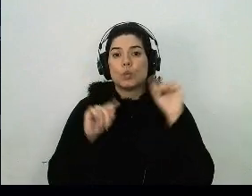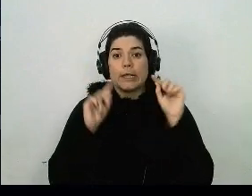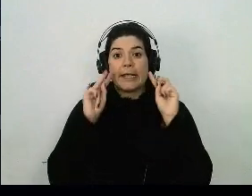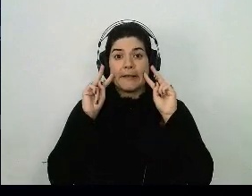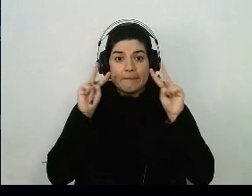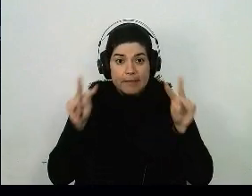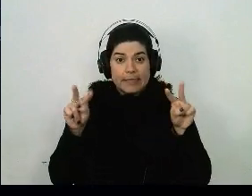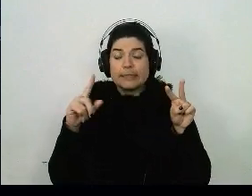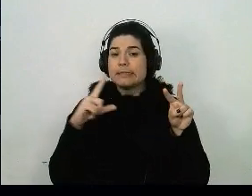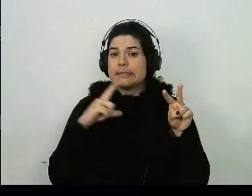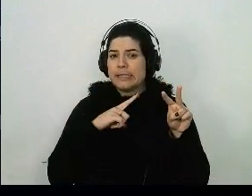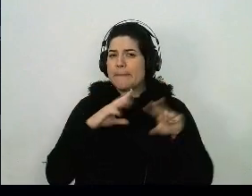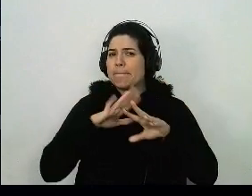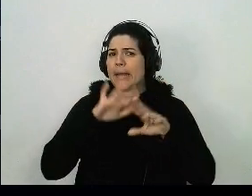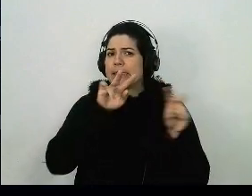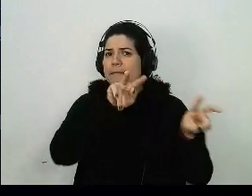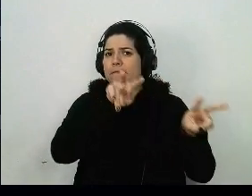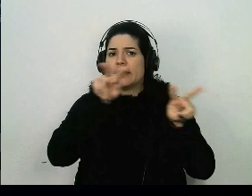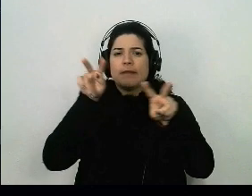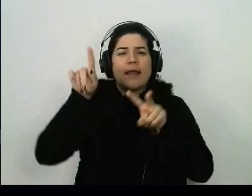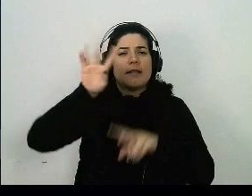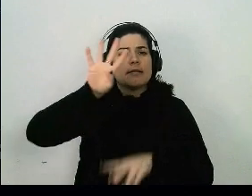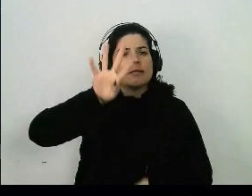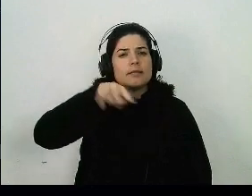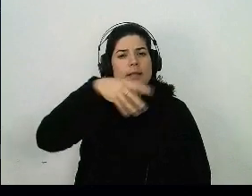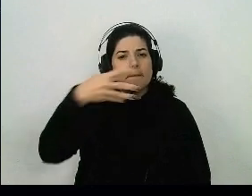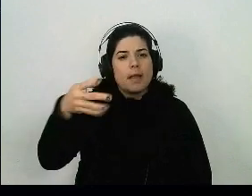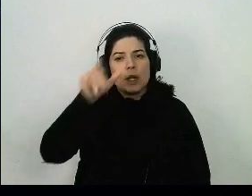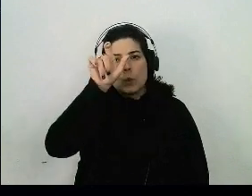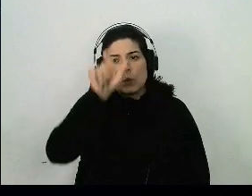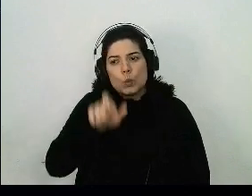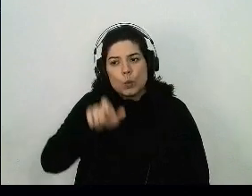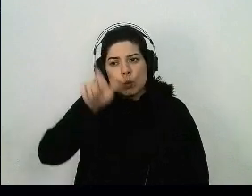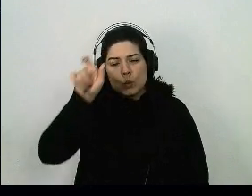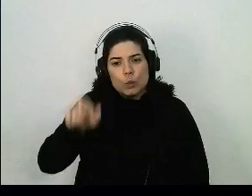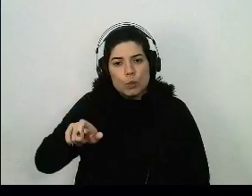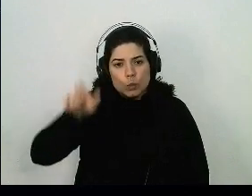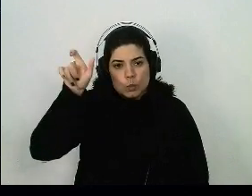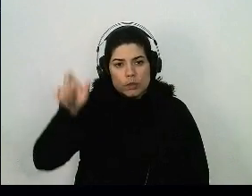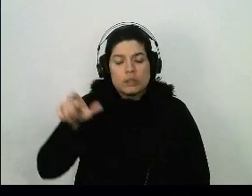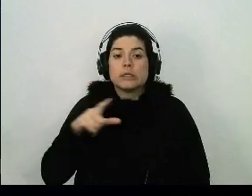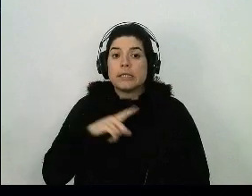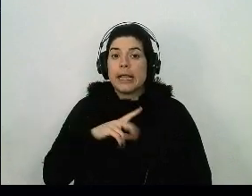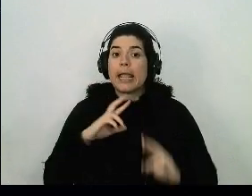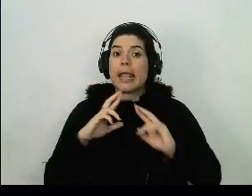mais comum, que são as nossas tabelas e colunas, e possui seus relacionamentos.